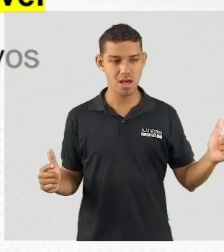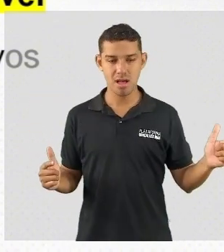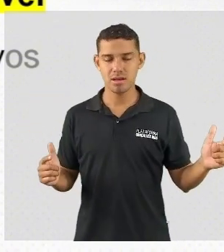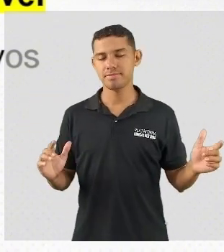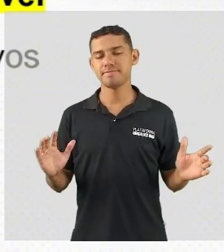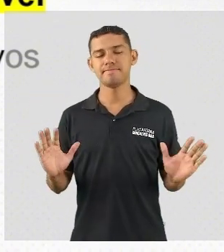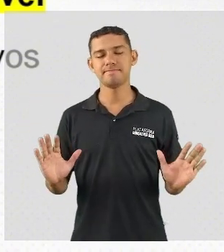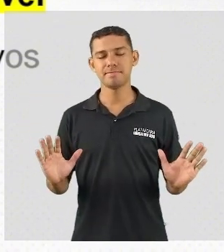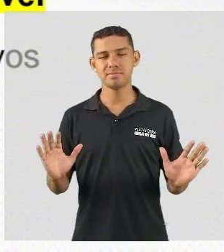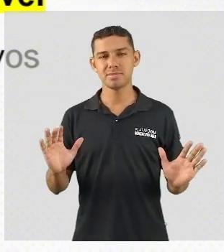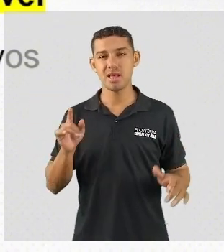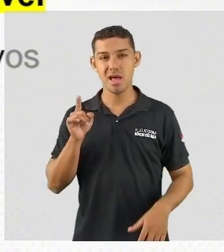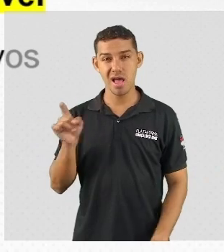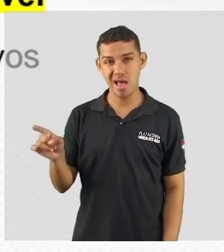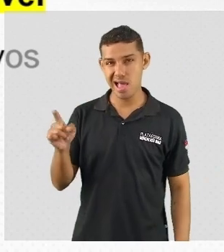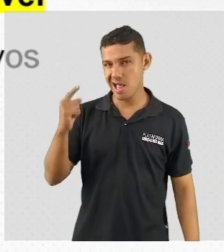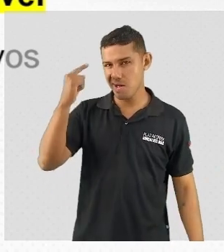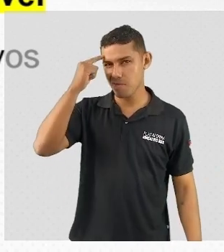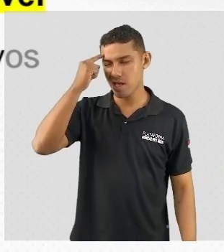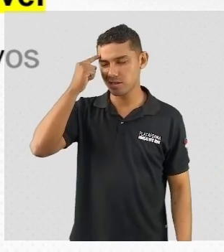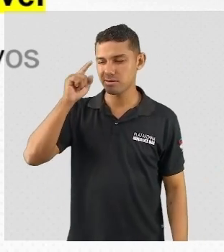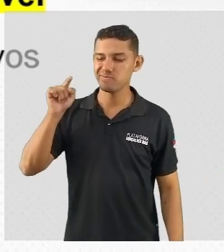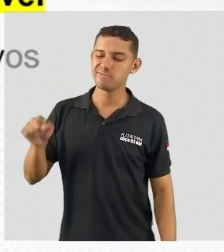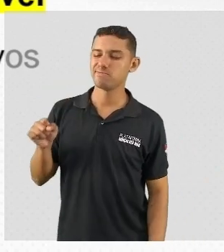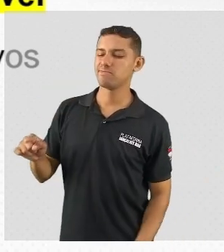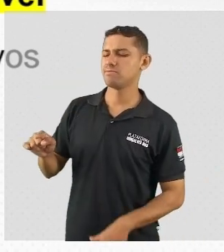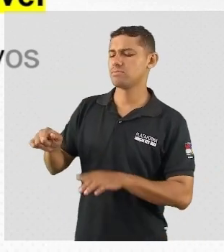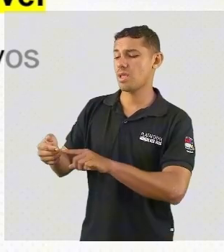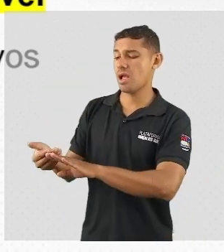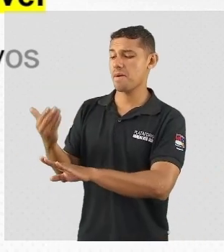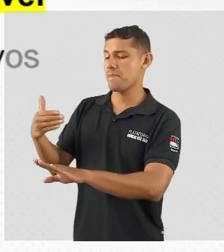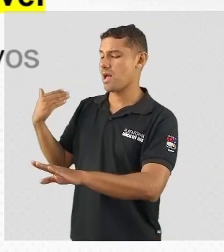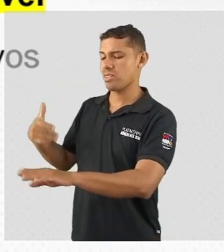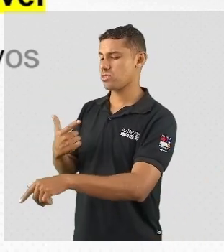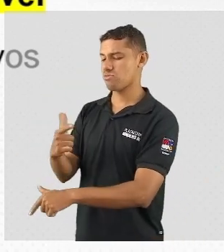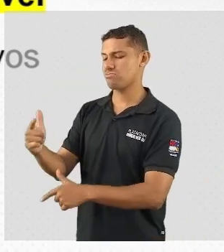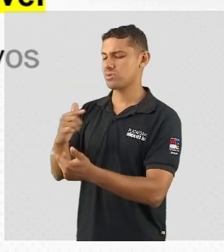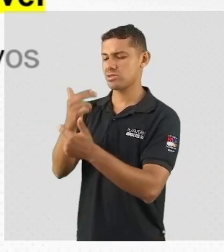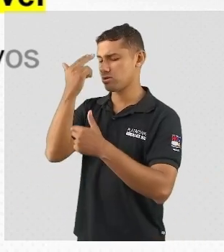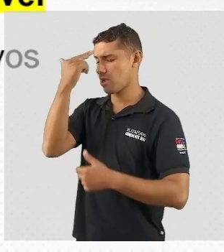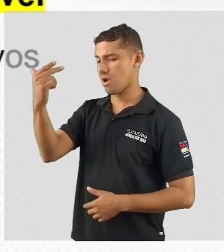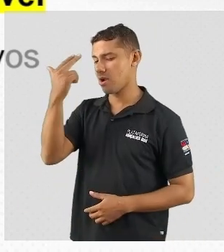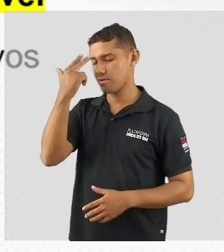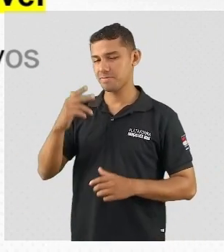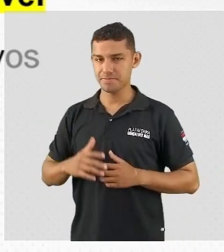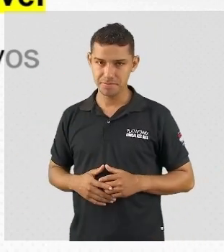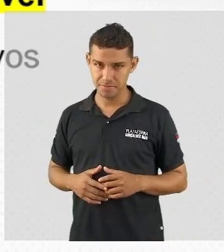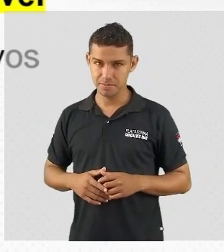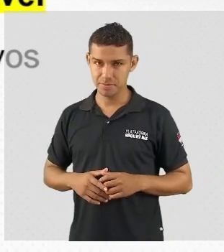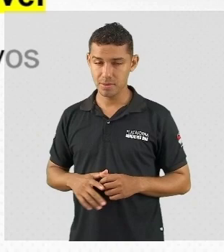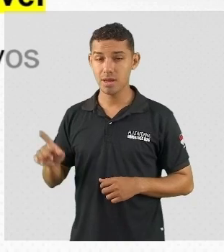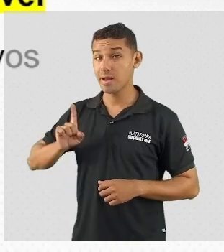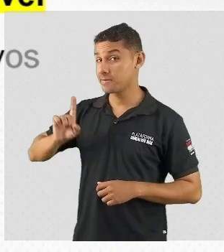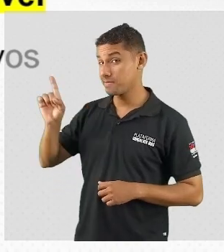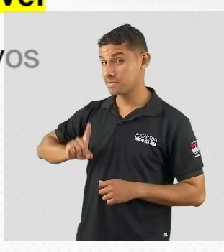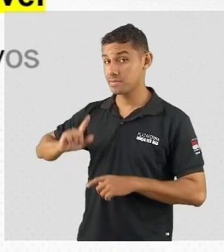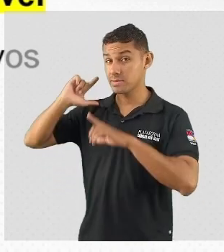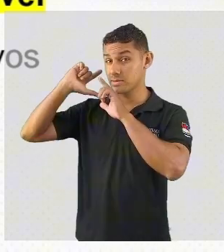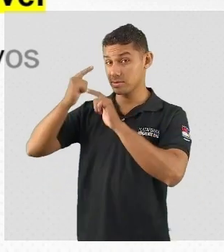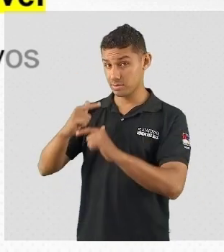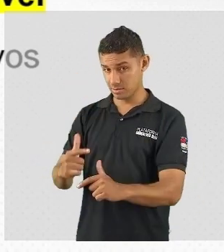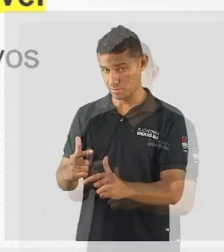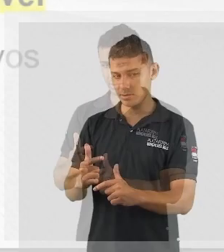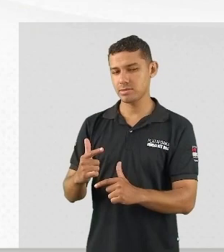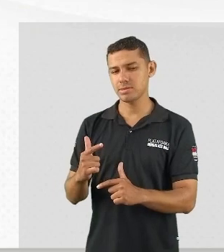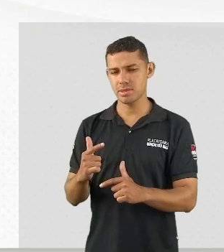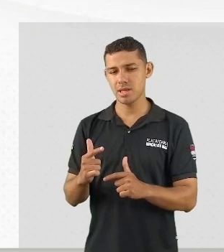isso faz com que eles, então, coloquem essa terminologia de pré-história. Como está escrito aqui, na periodização tradicional, é a fase